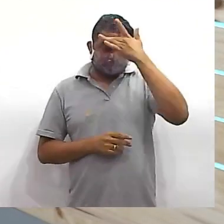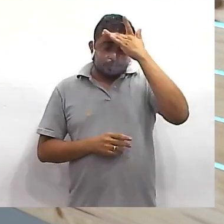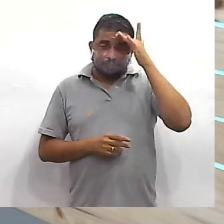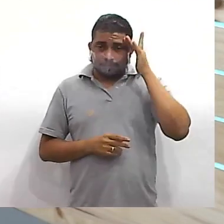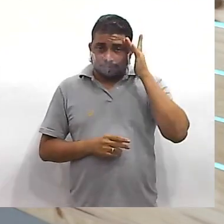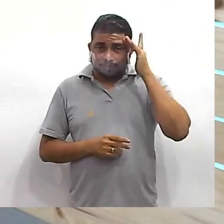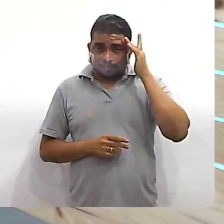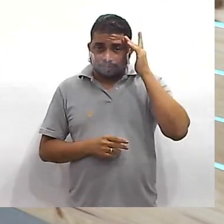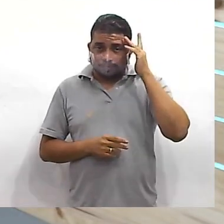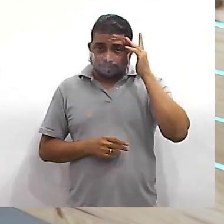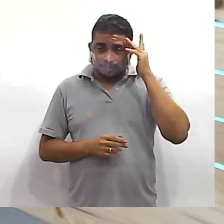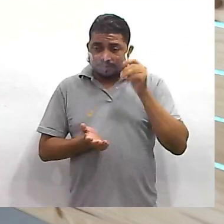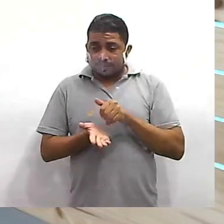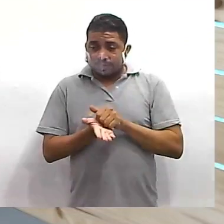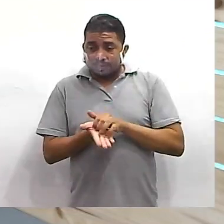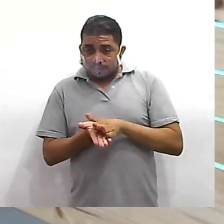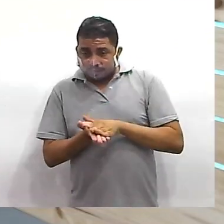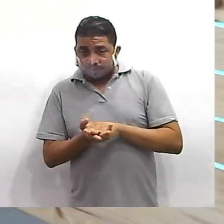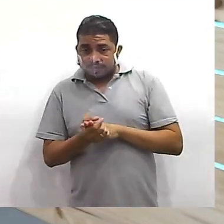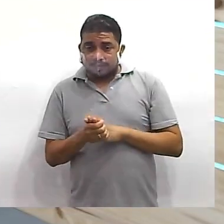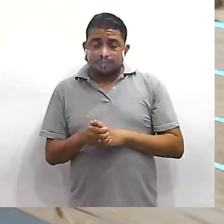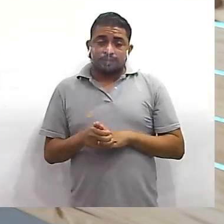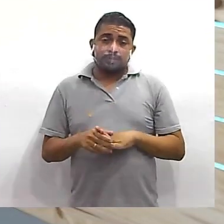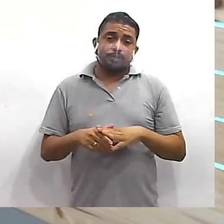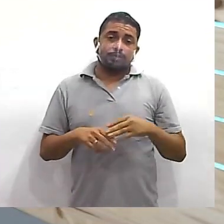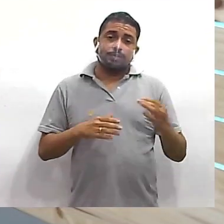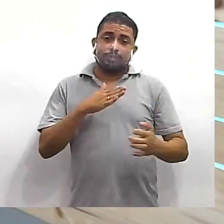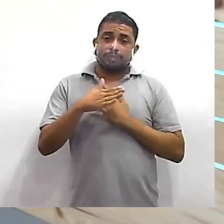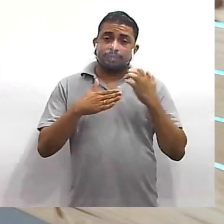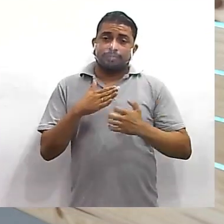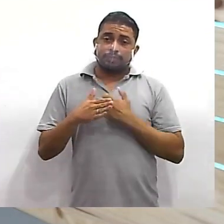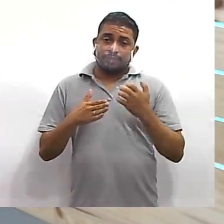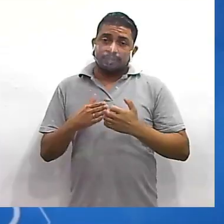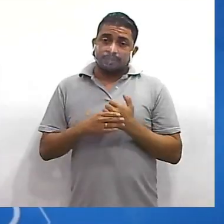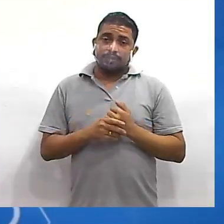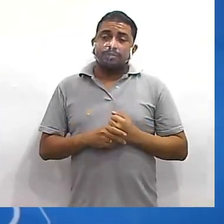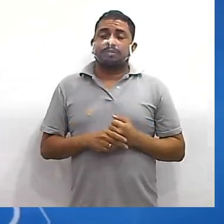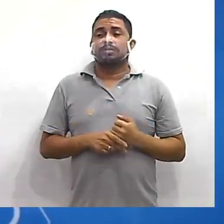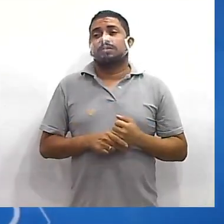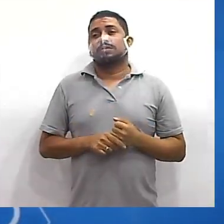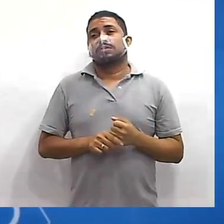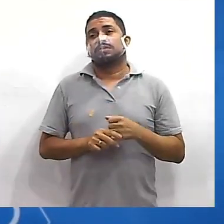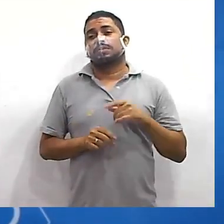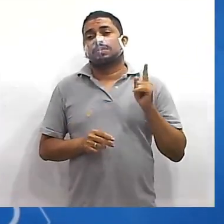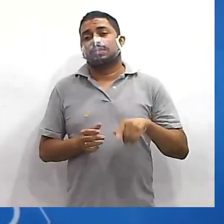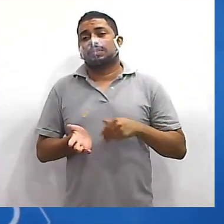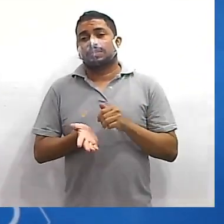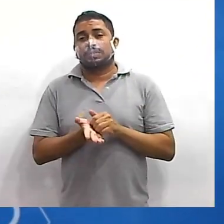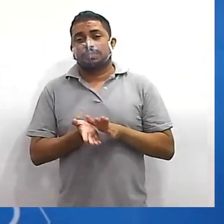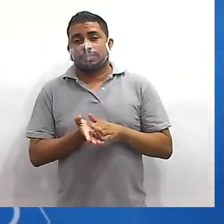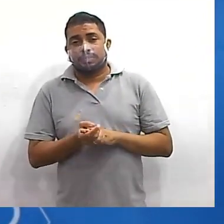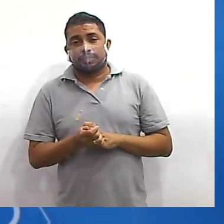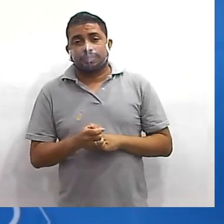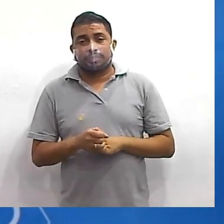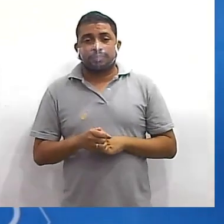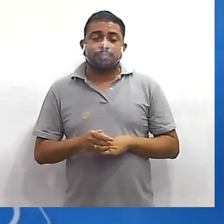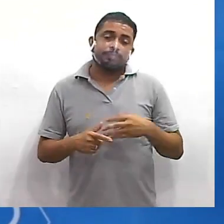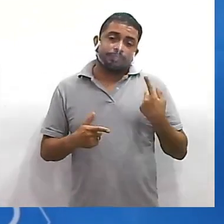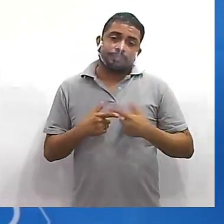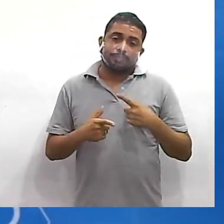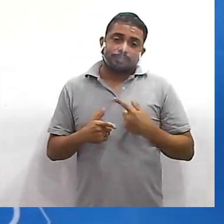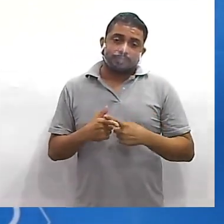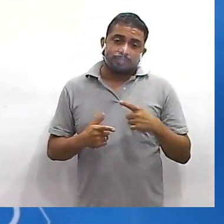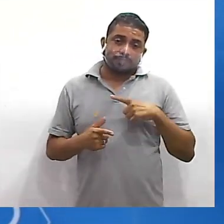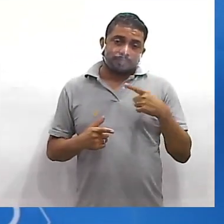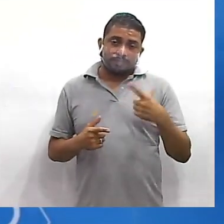são demitidas, que são desligadas das empresas, elas são demitidas ou desligadas justamente por